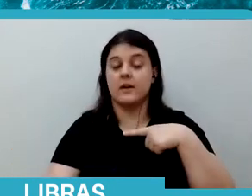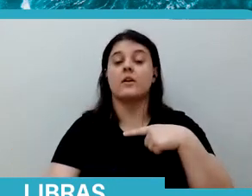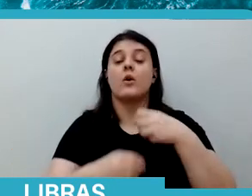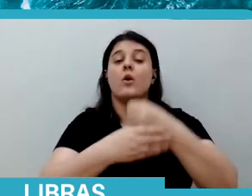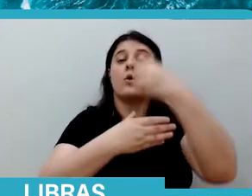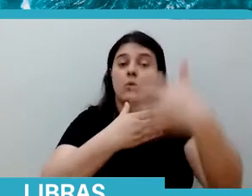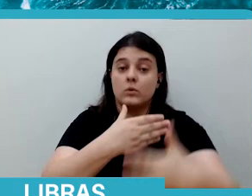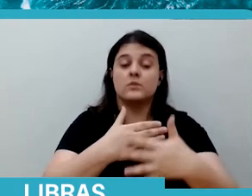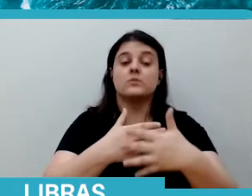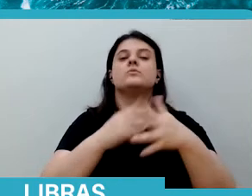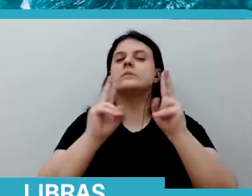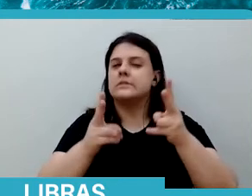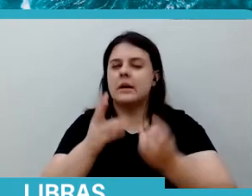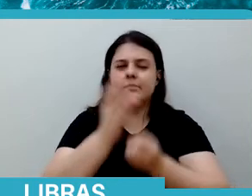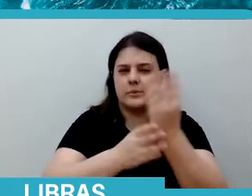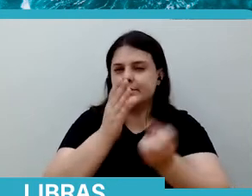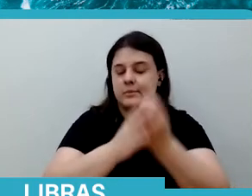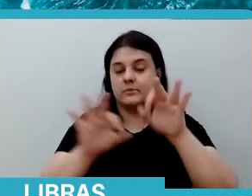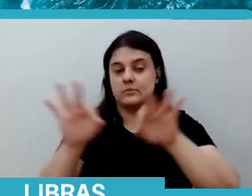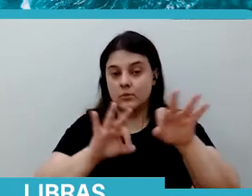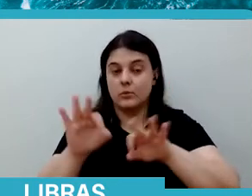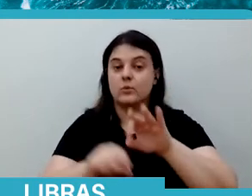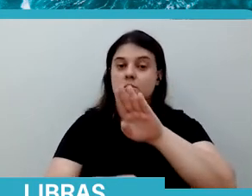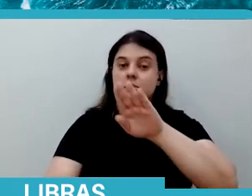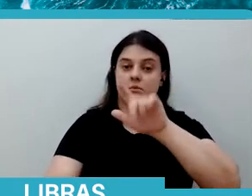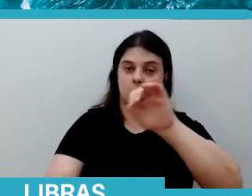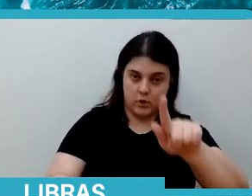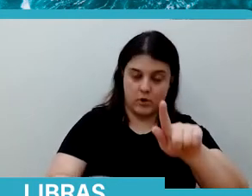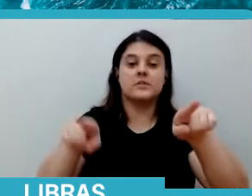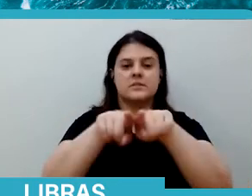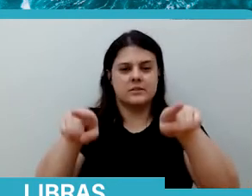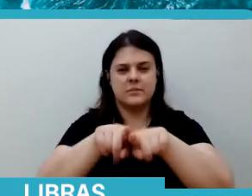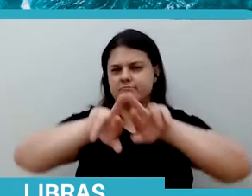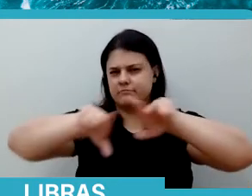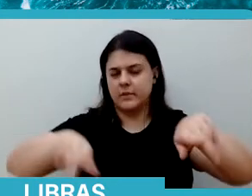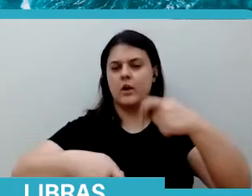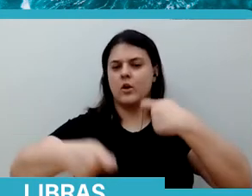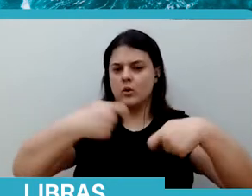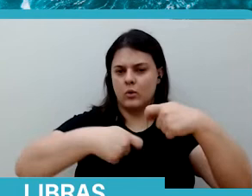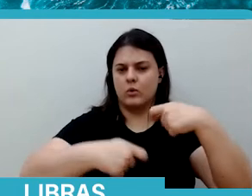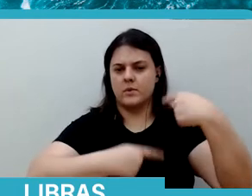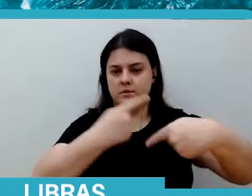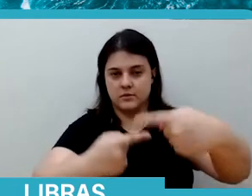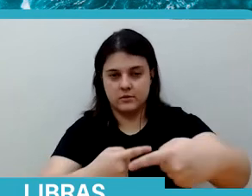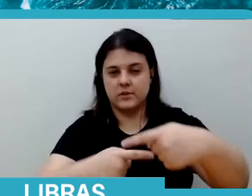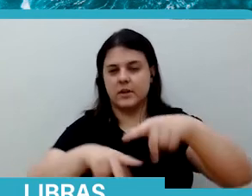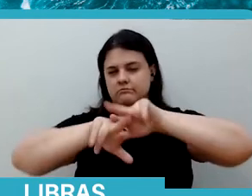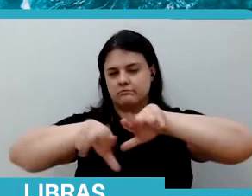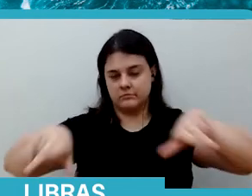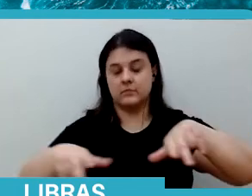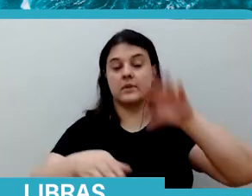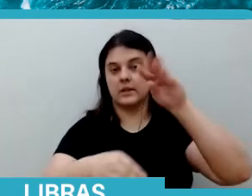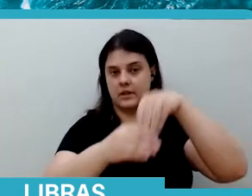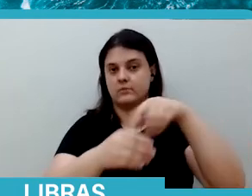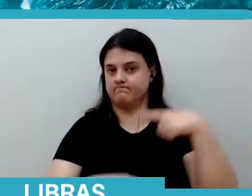nosso conteúdo nós seguimos produzindo conteúdos relevantes no nosso blog abordando diversos assuntos como economia circular consumo consciente permacultura Como eu